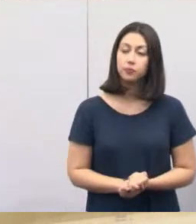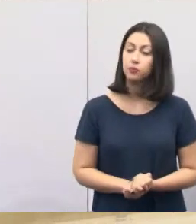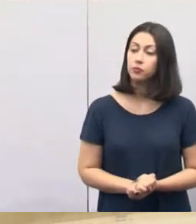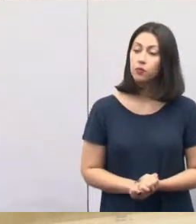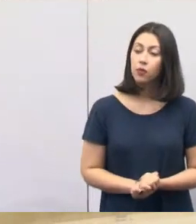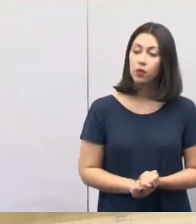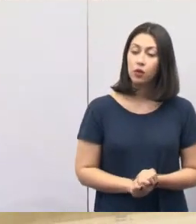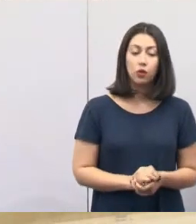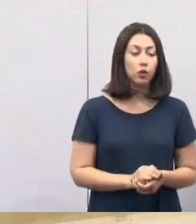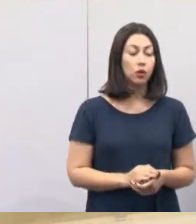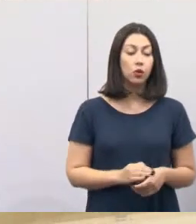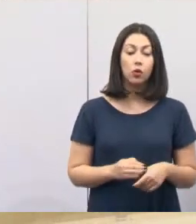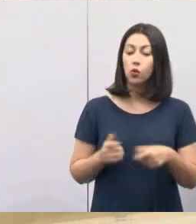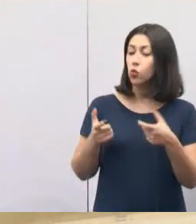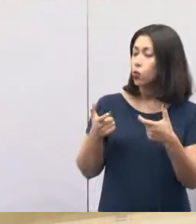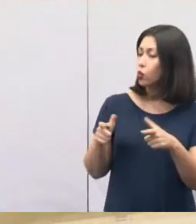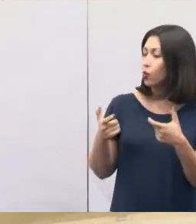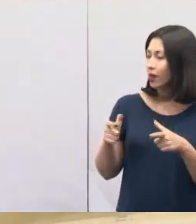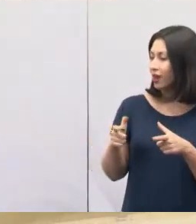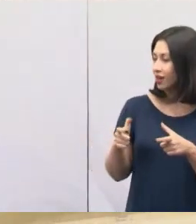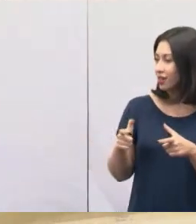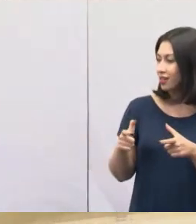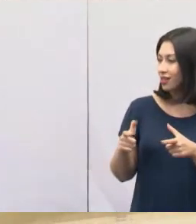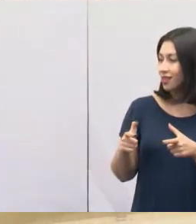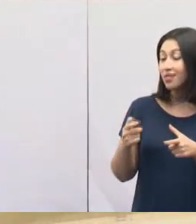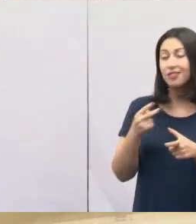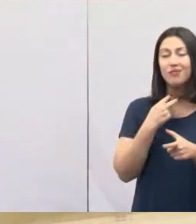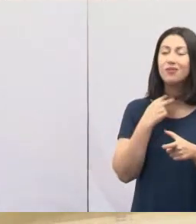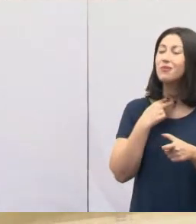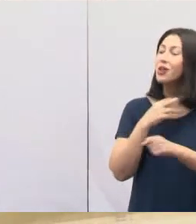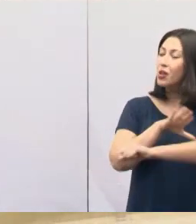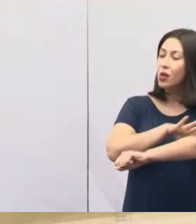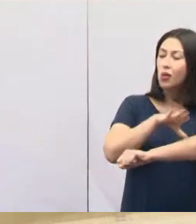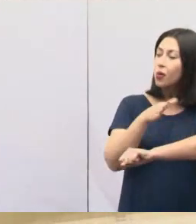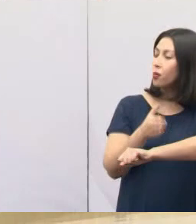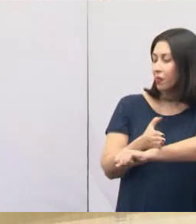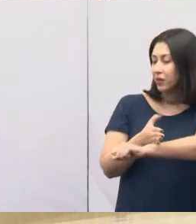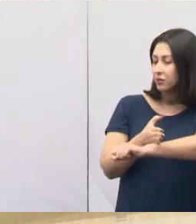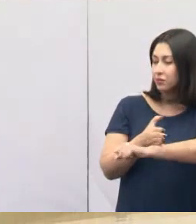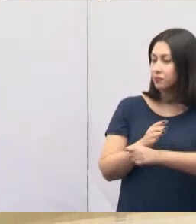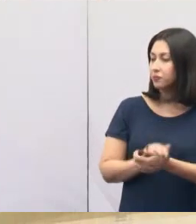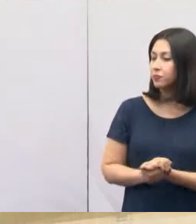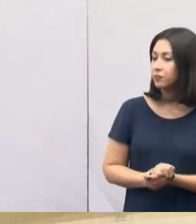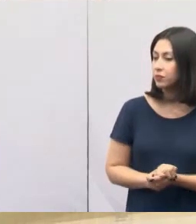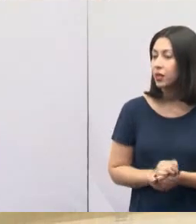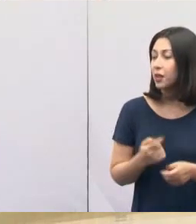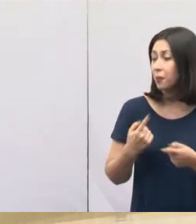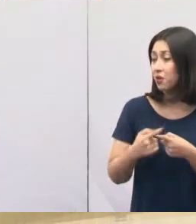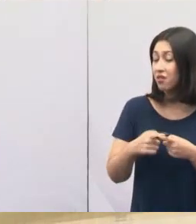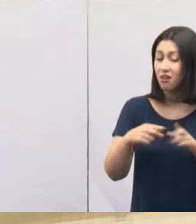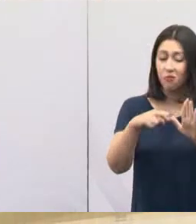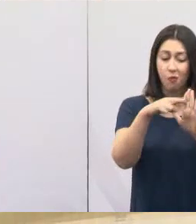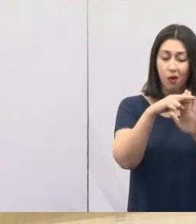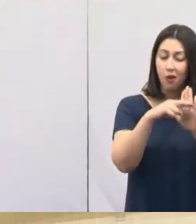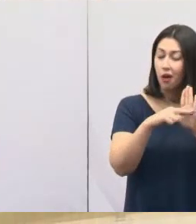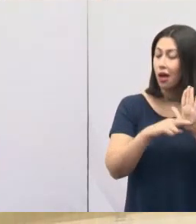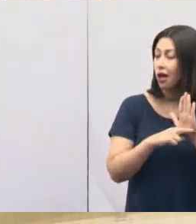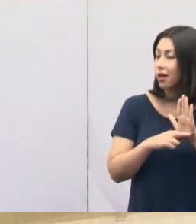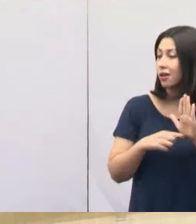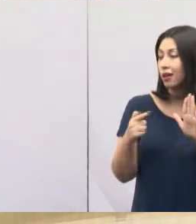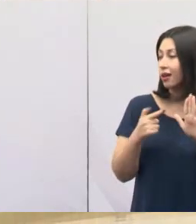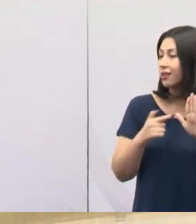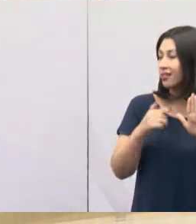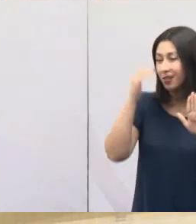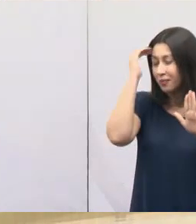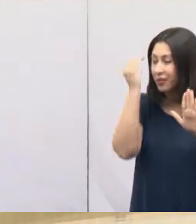O local citado pelo 9 Edil não possui os devidos requisitos para instalação de lombada, conforme o Manual Brasileiro